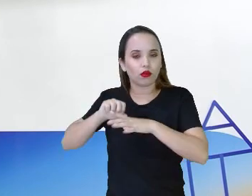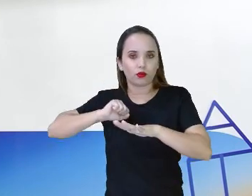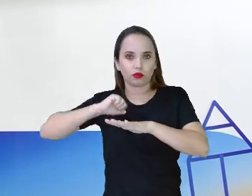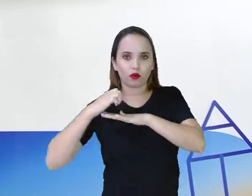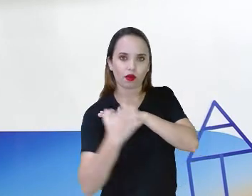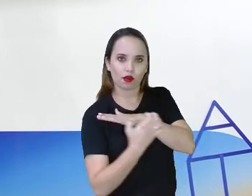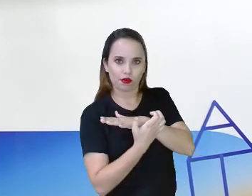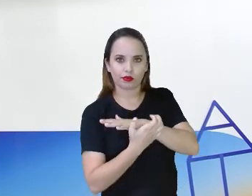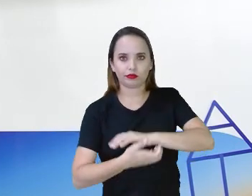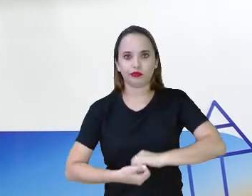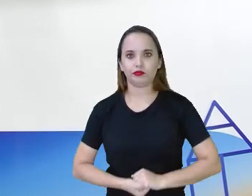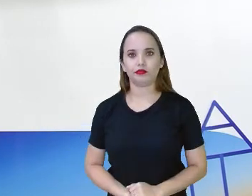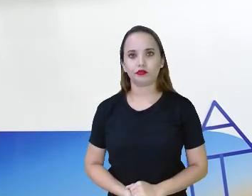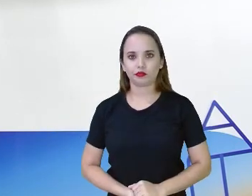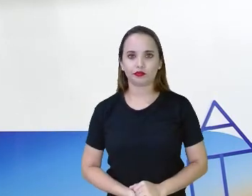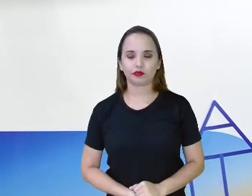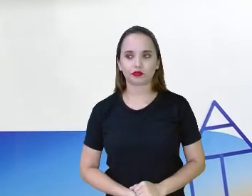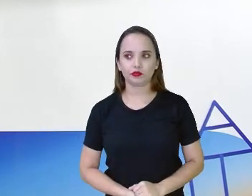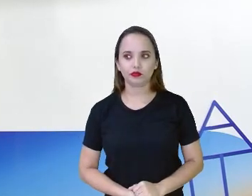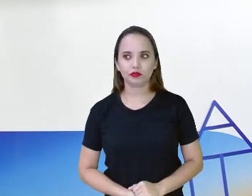educacional especializado.